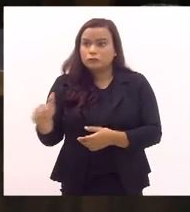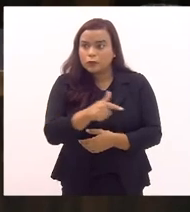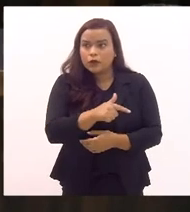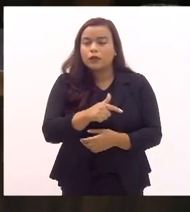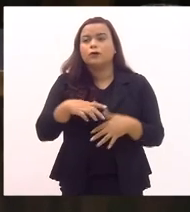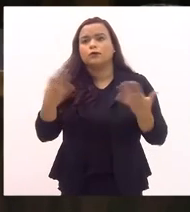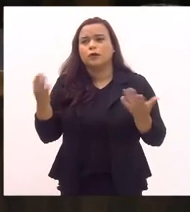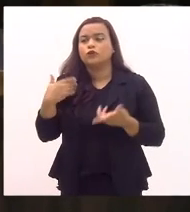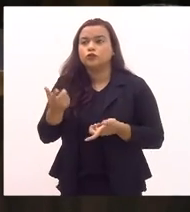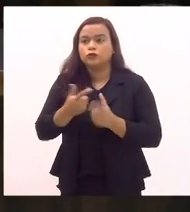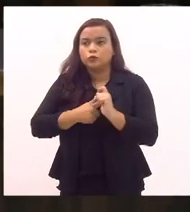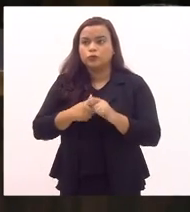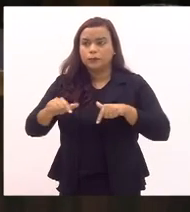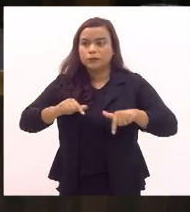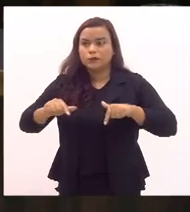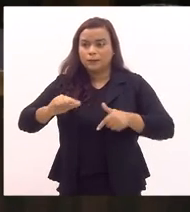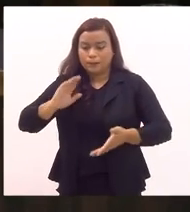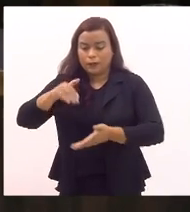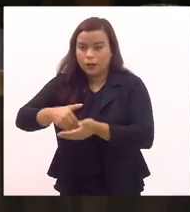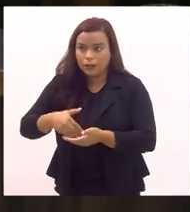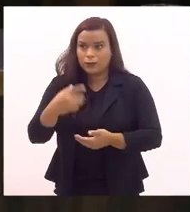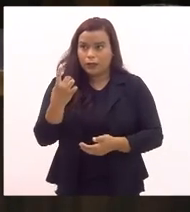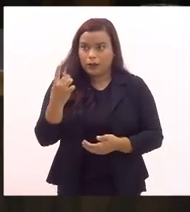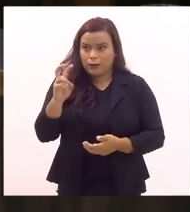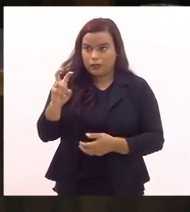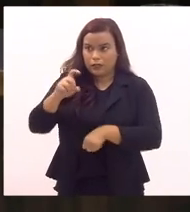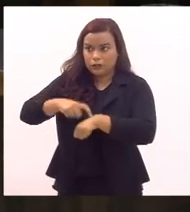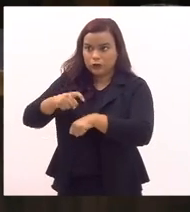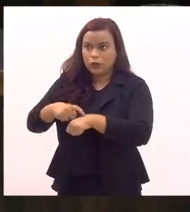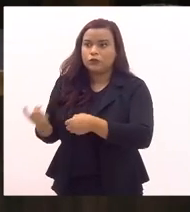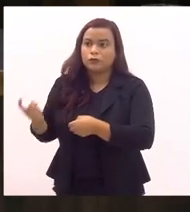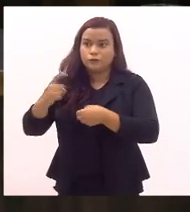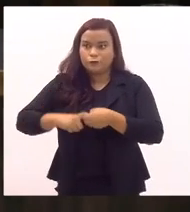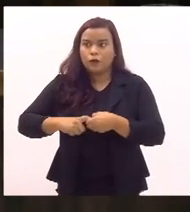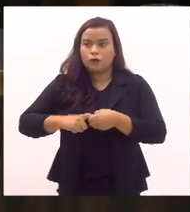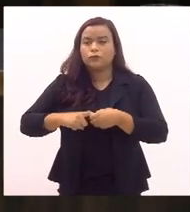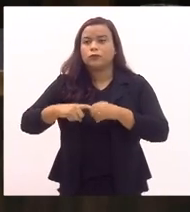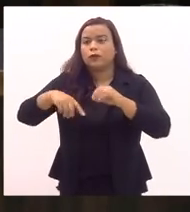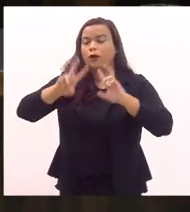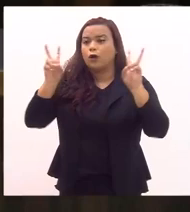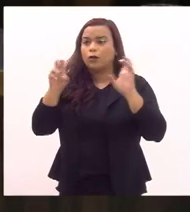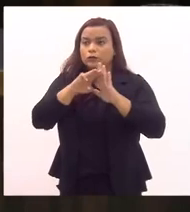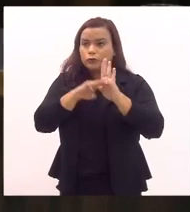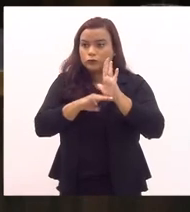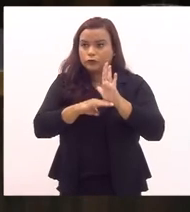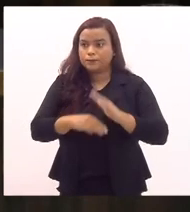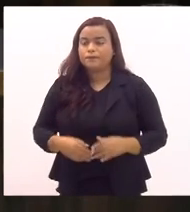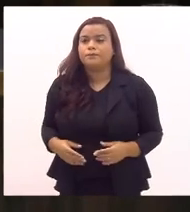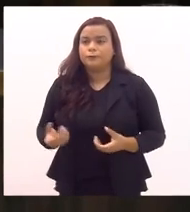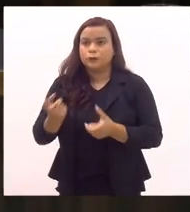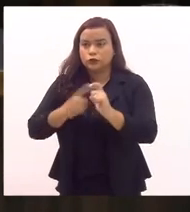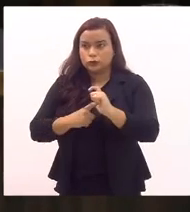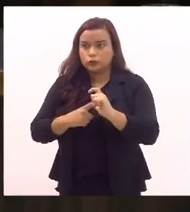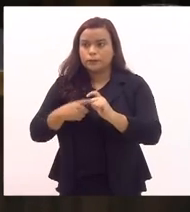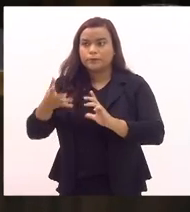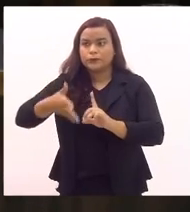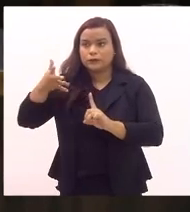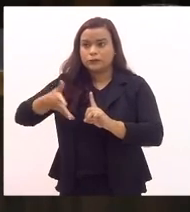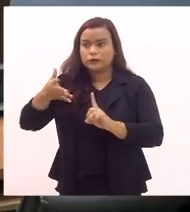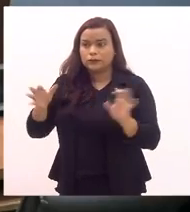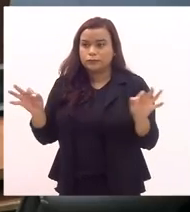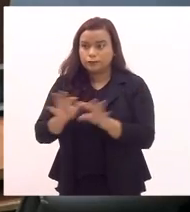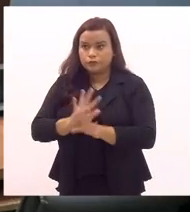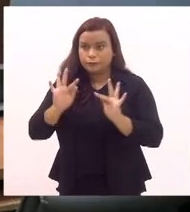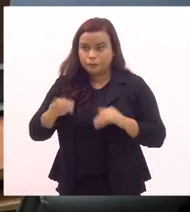suspende de trabalho até às 15horas quando retornaremos com a ordem do dia já está suspensa a